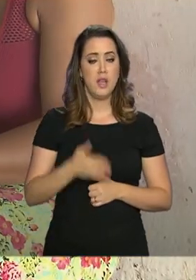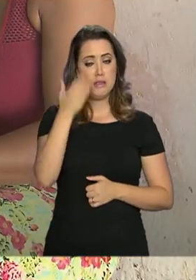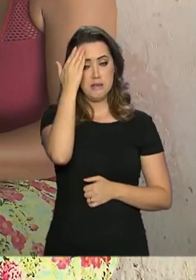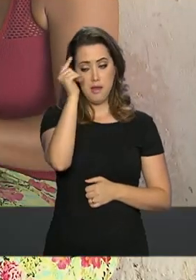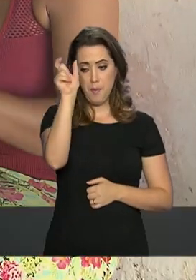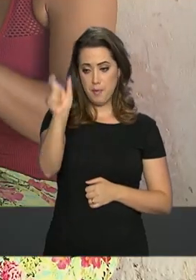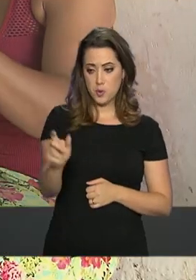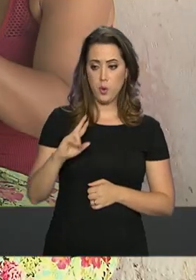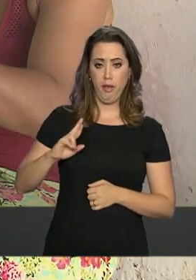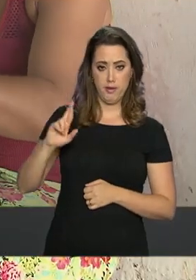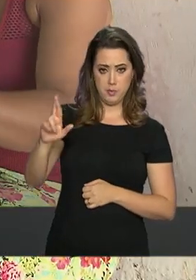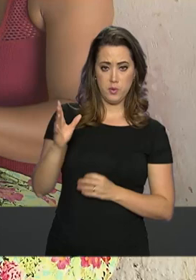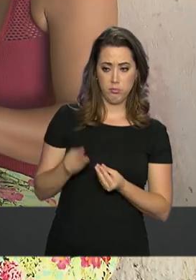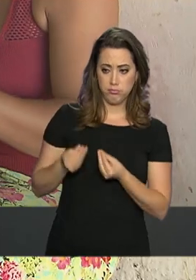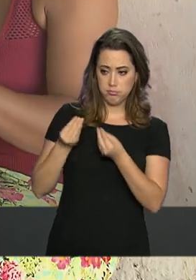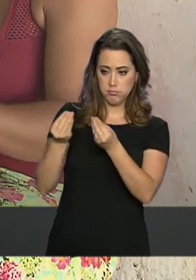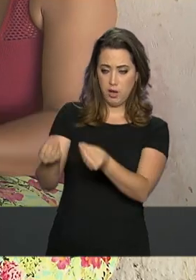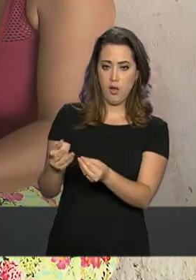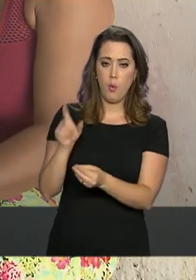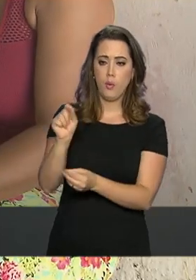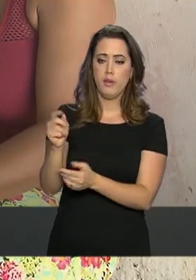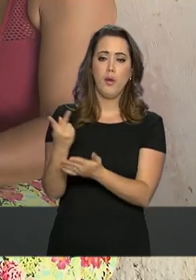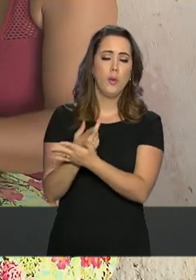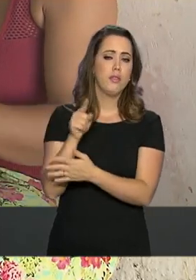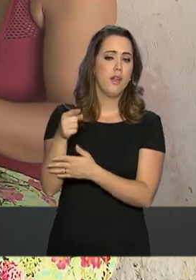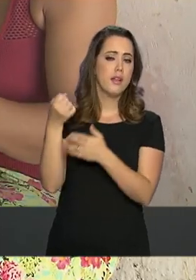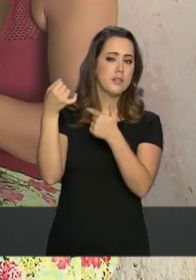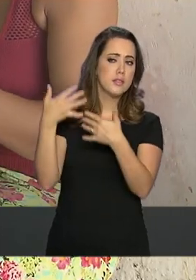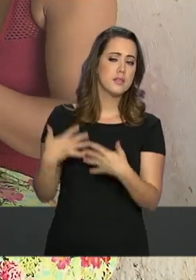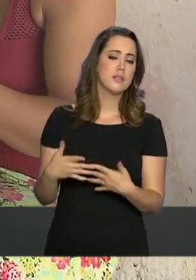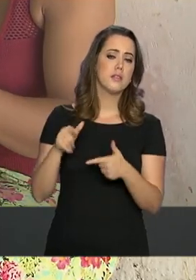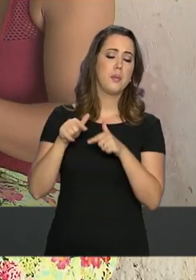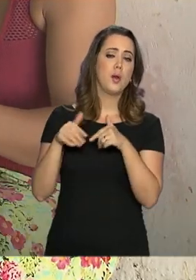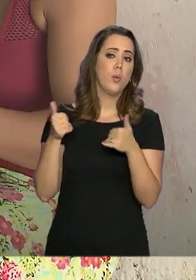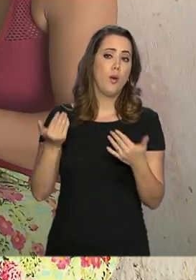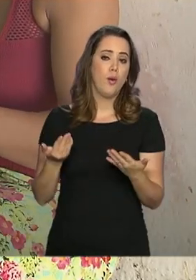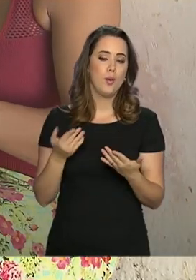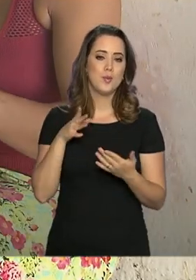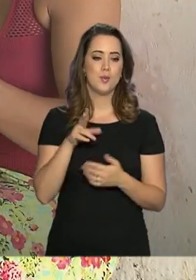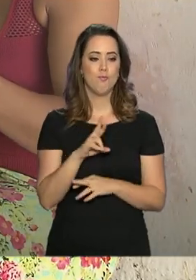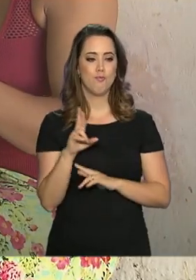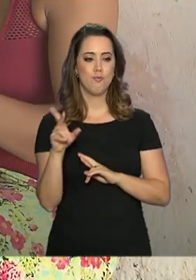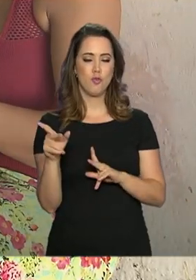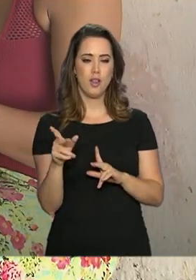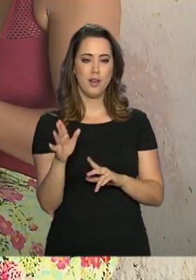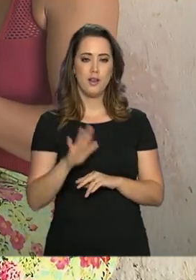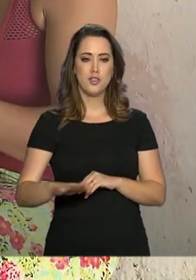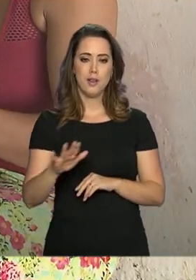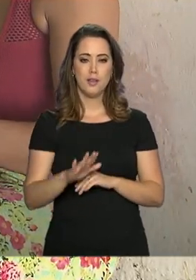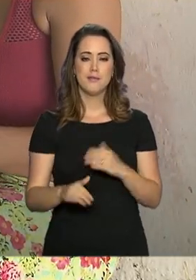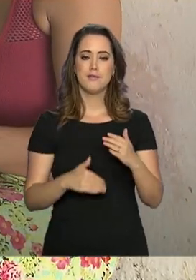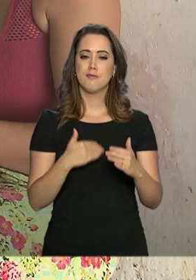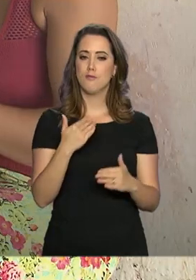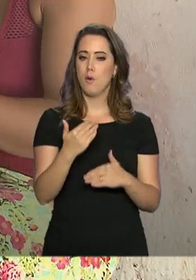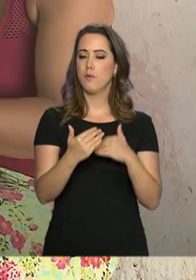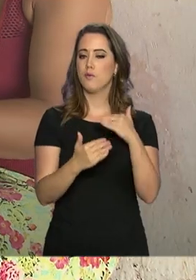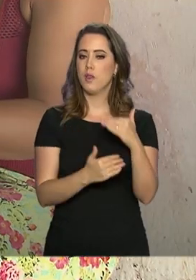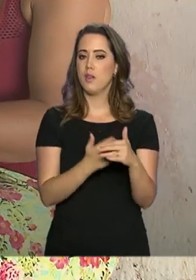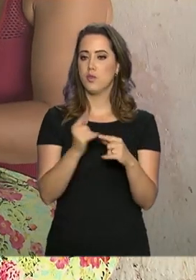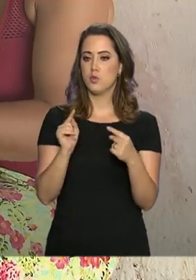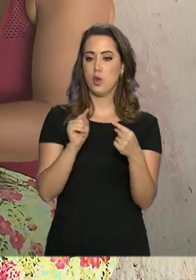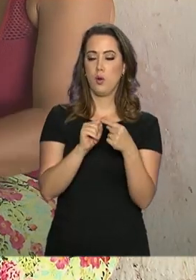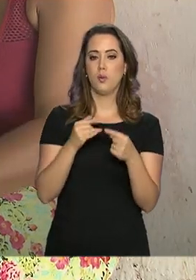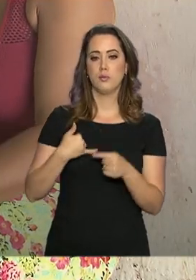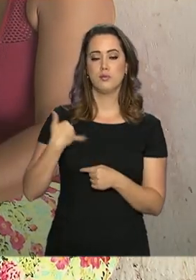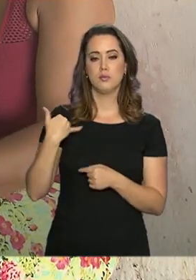vai deixar o que vai acontecer lá Quais são as idades e você vê a diferença da da criança assim que ela está desenvolvendo conforme a